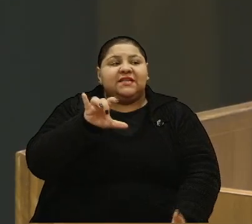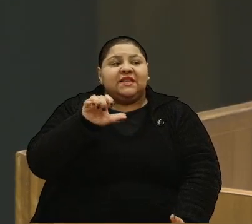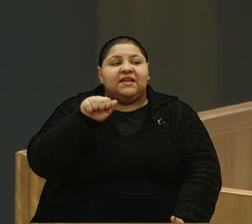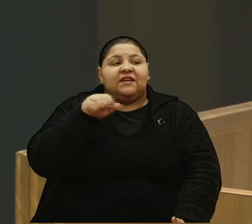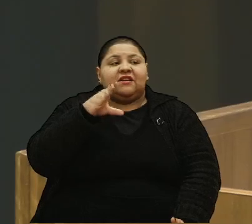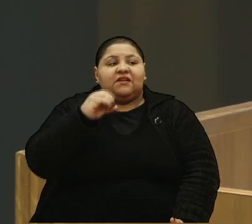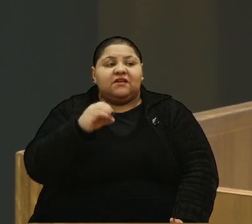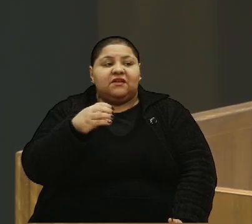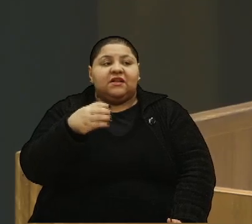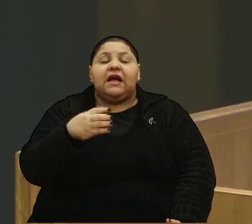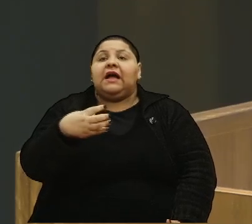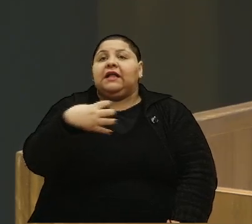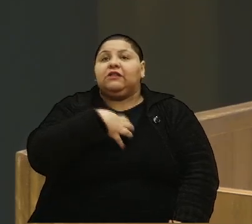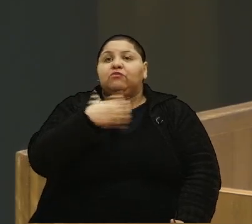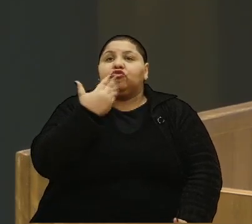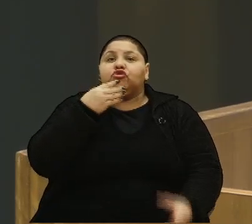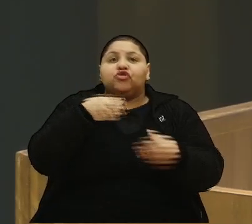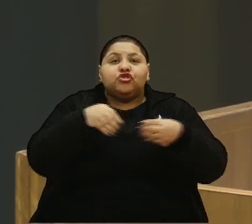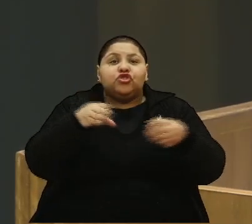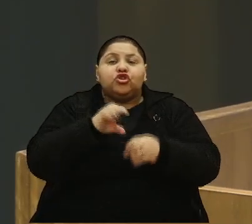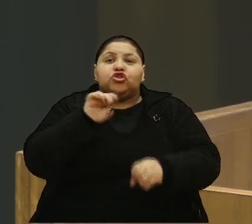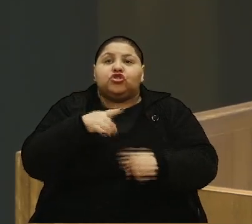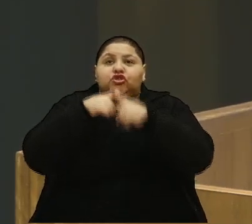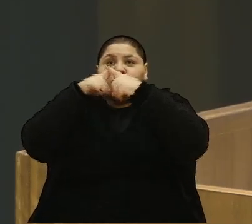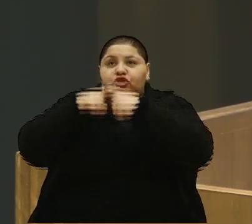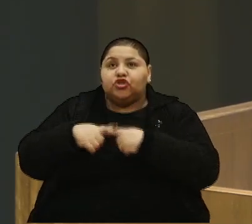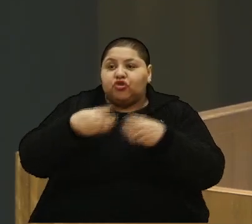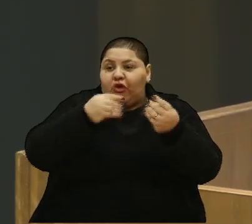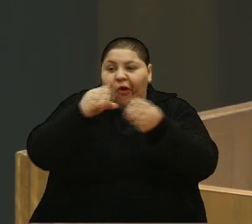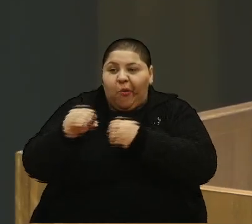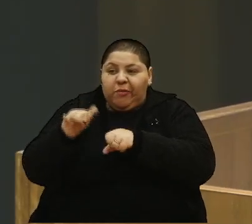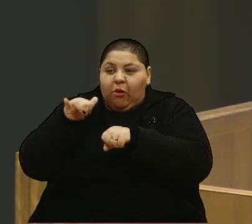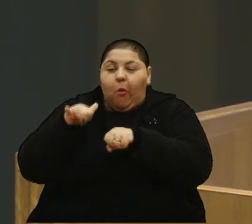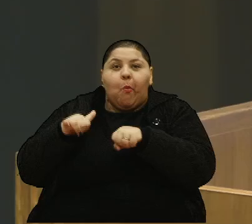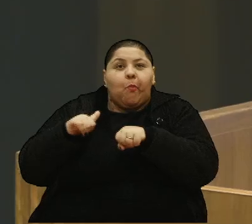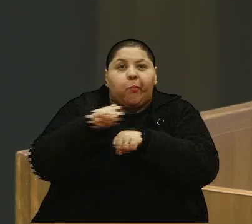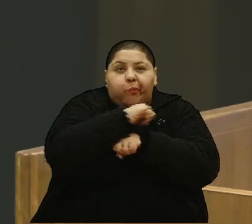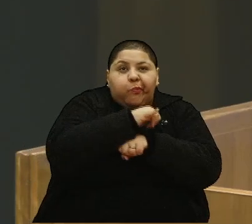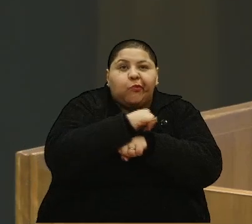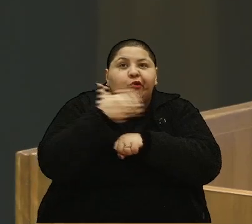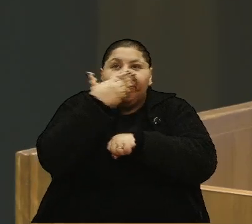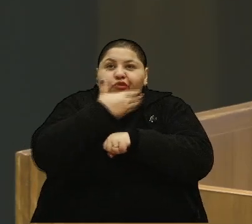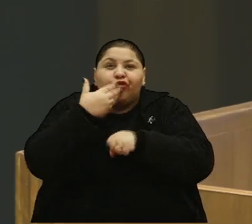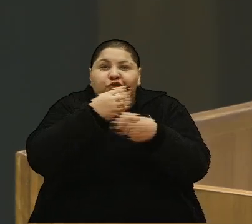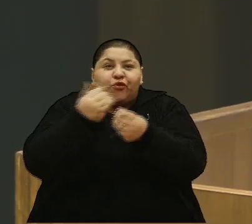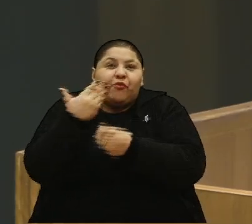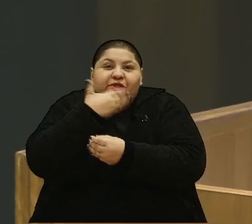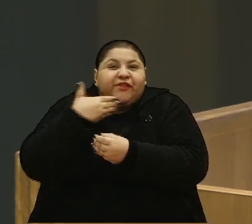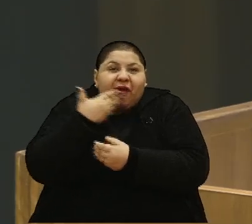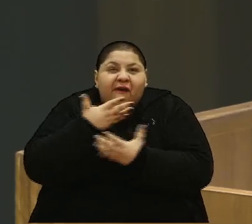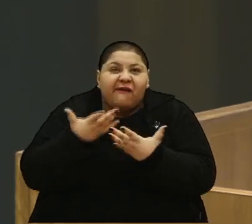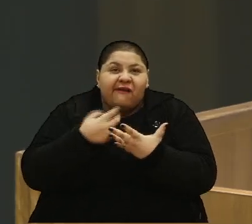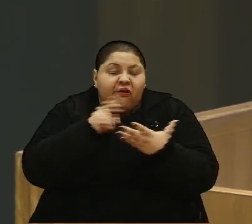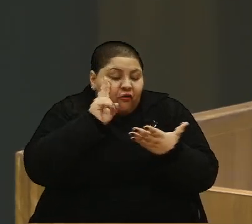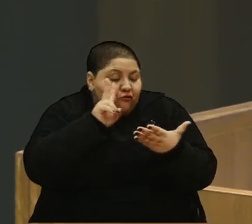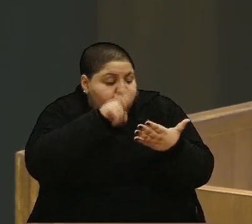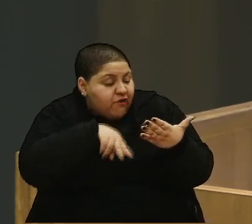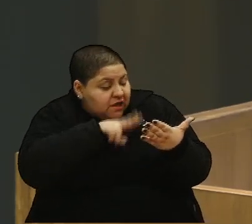receita vai vir só X com bastante gordura ou doce com muito açúcar. Pô, eu vejo